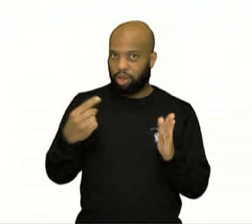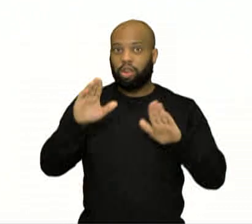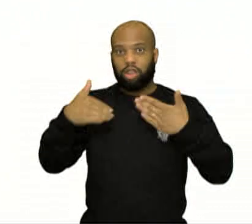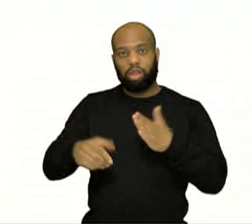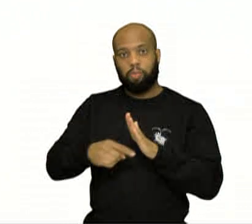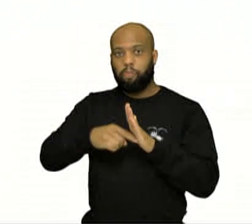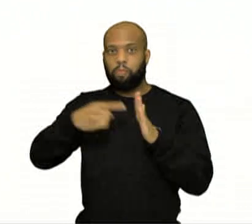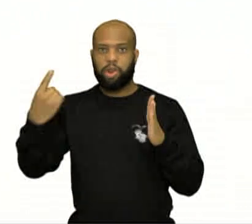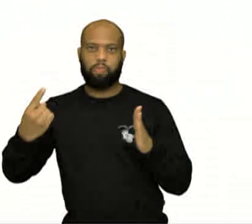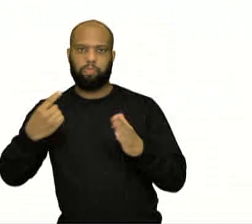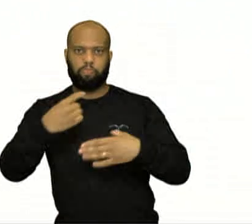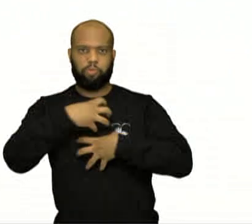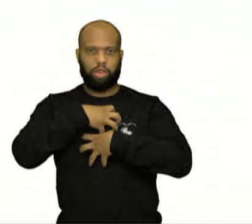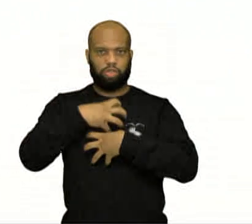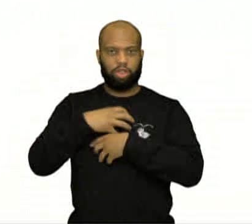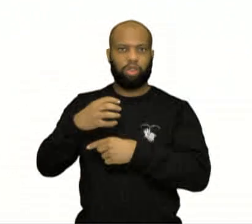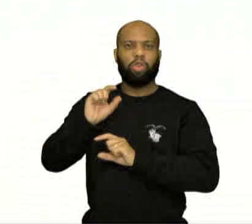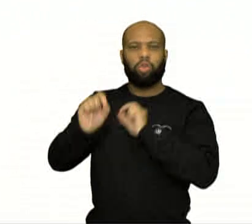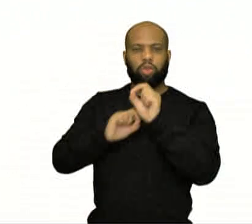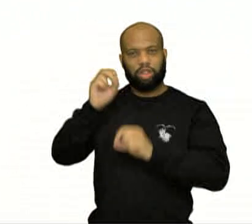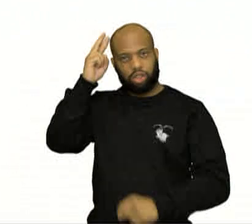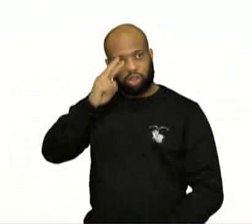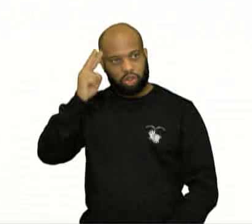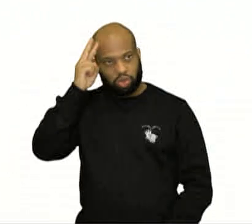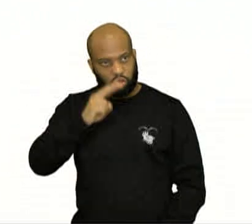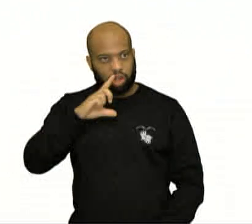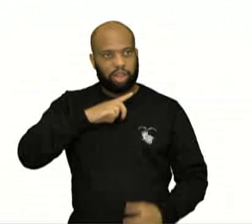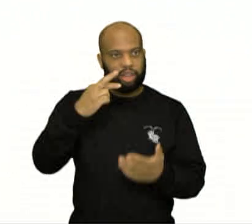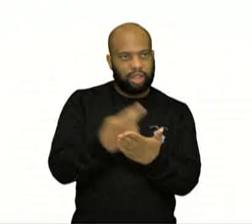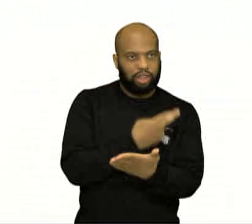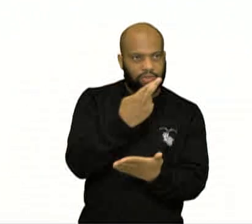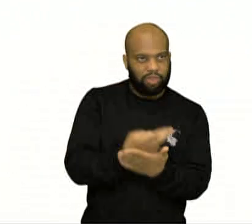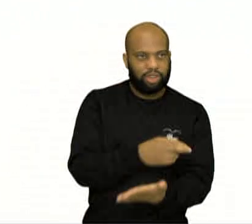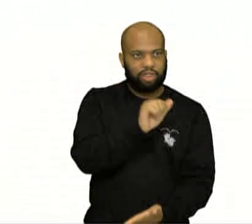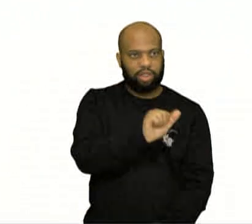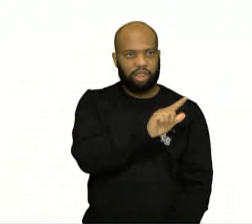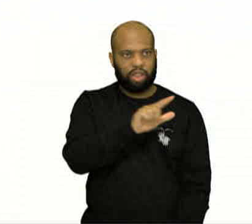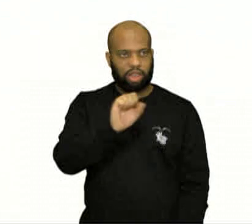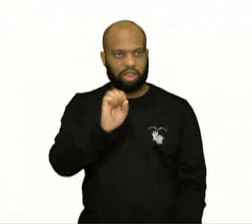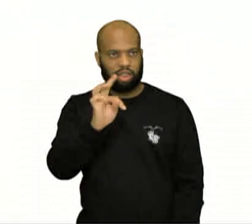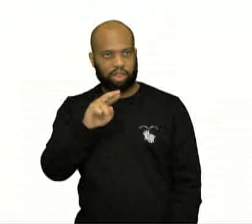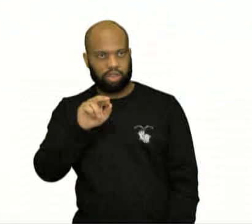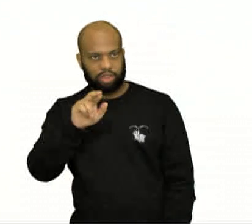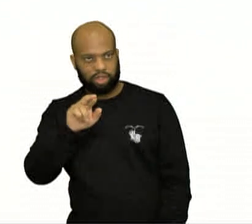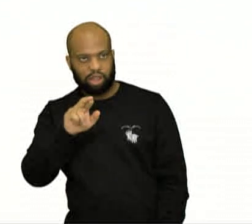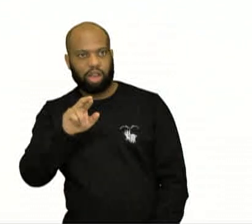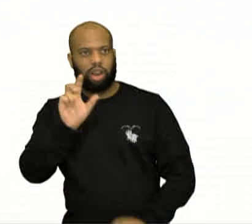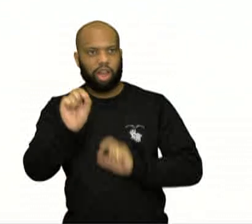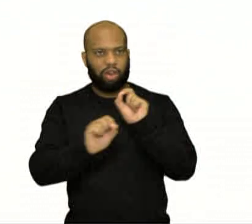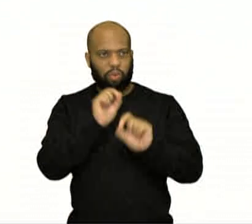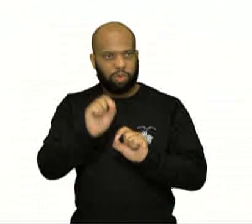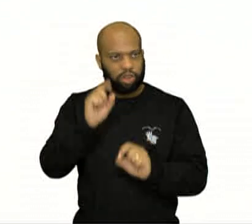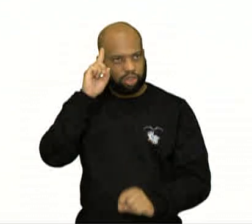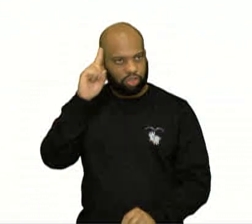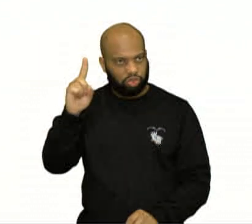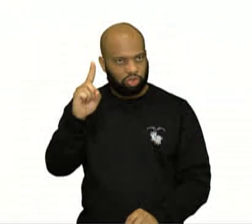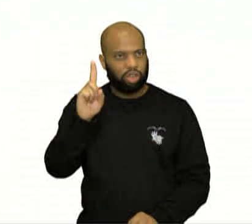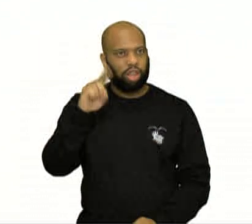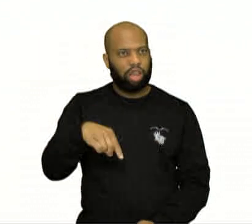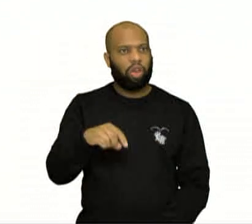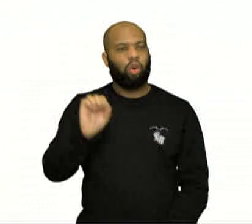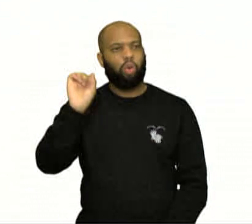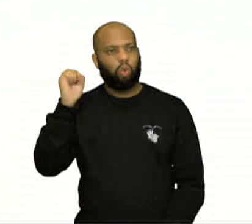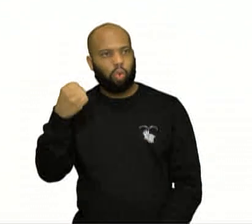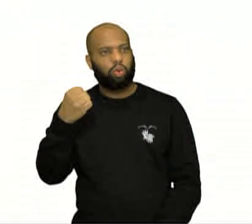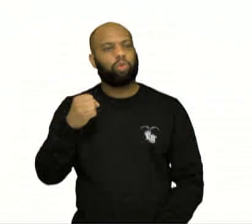primeira aventura foi na revista All Star Comics, número 8, em dezembro de 1941, nos Estados